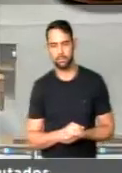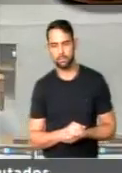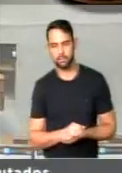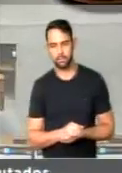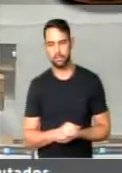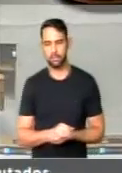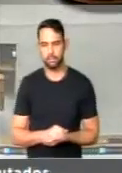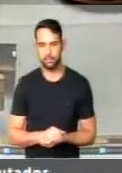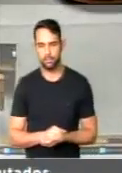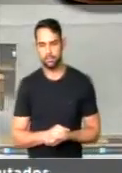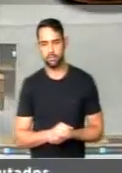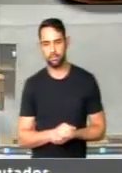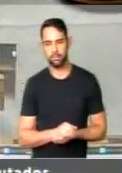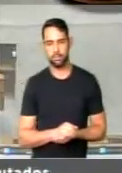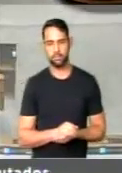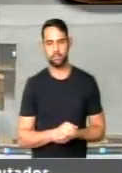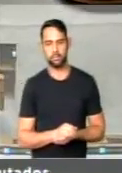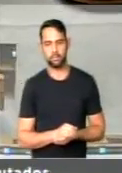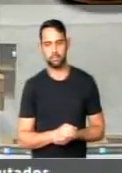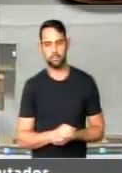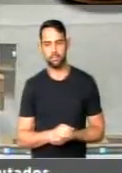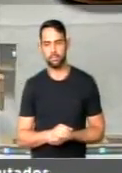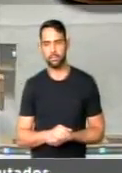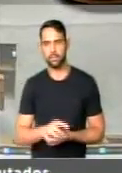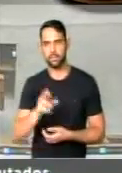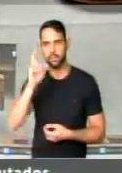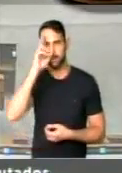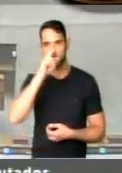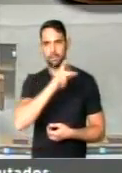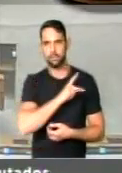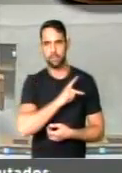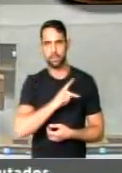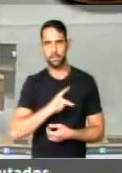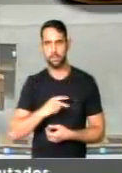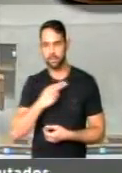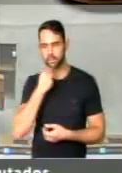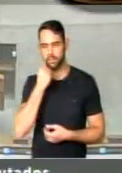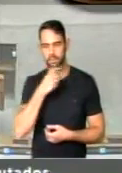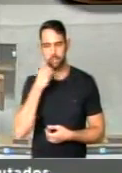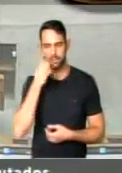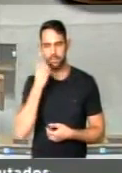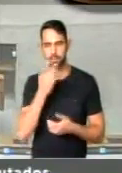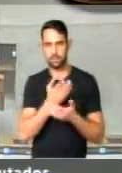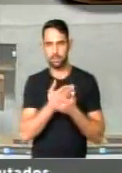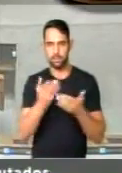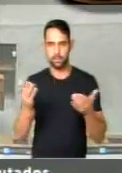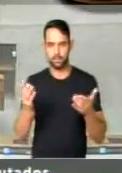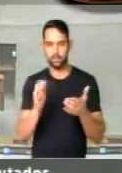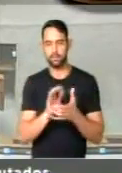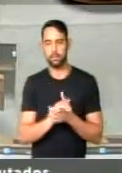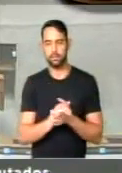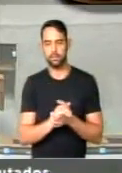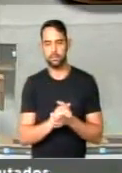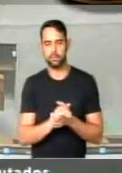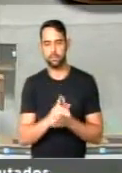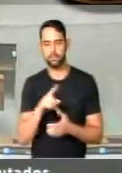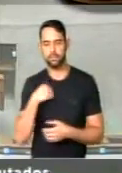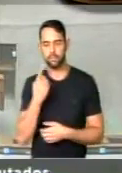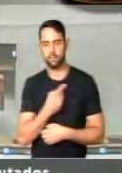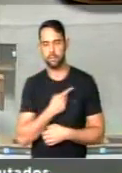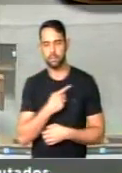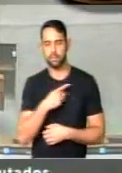Palavra para nenhum mais parlamentar. Senhor presidente, senhoras e senhores parlamentares,